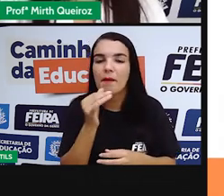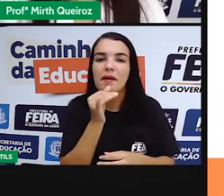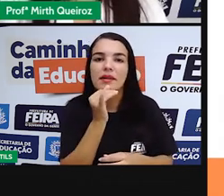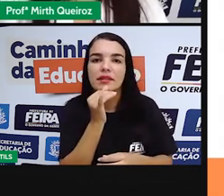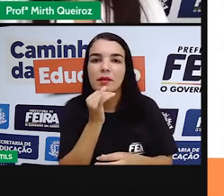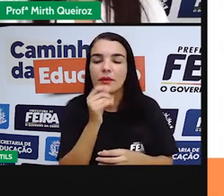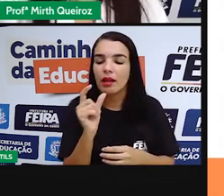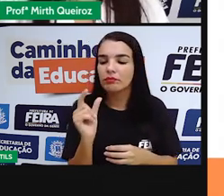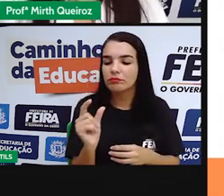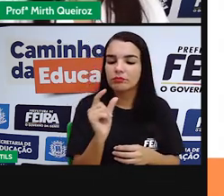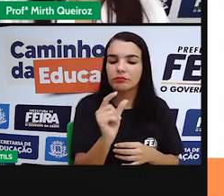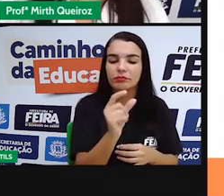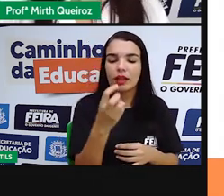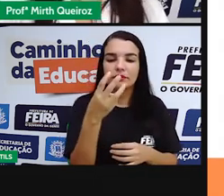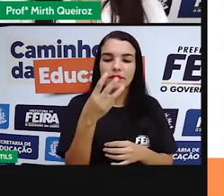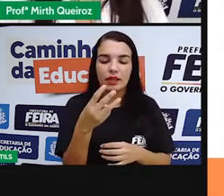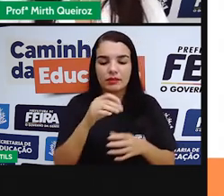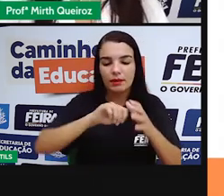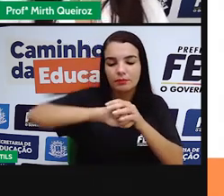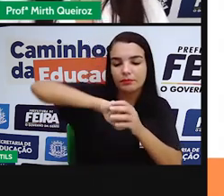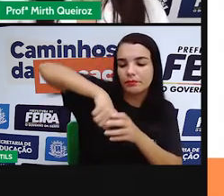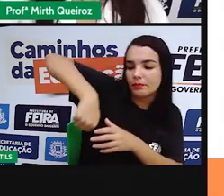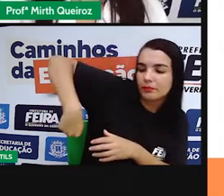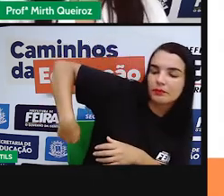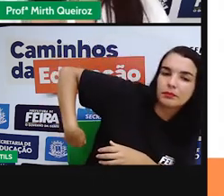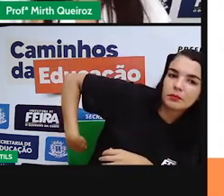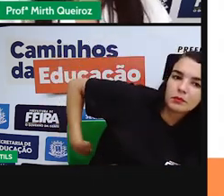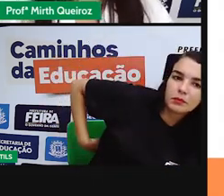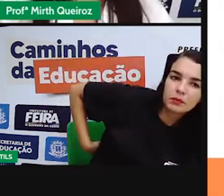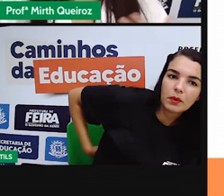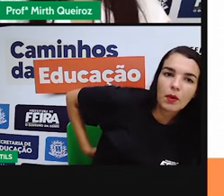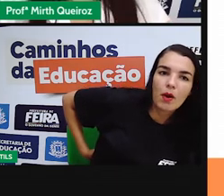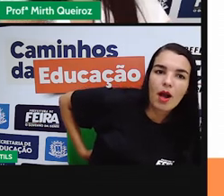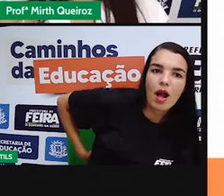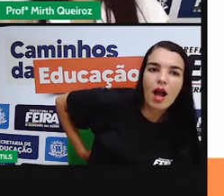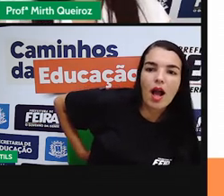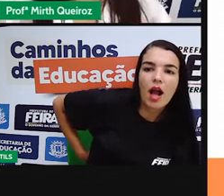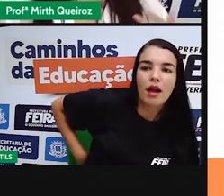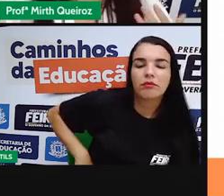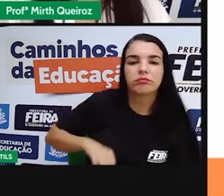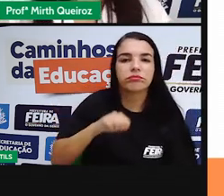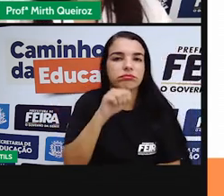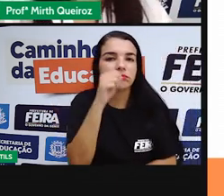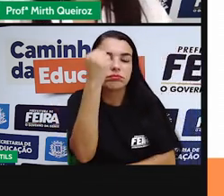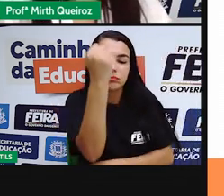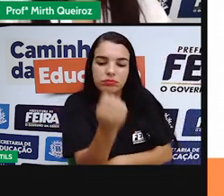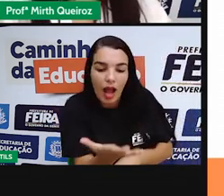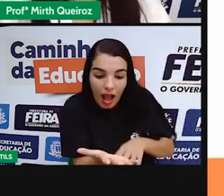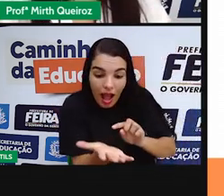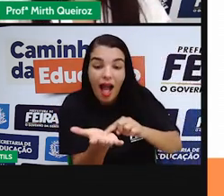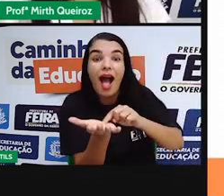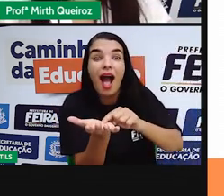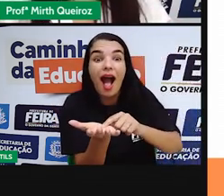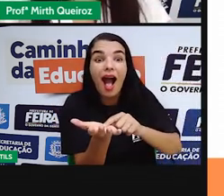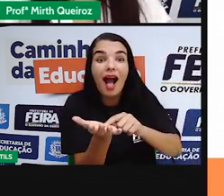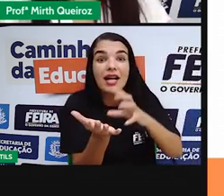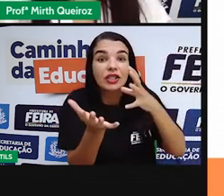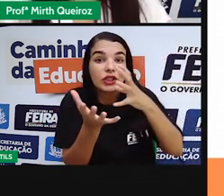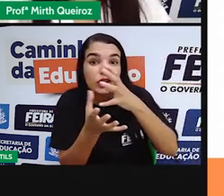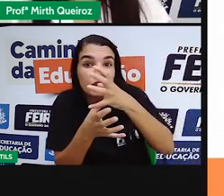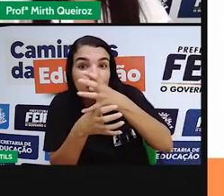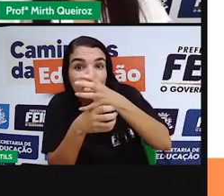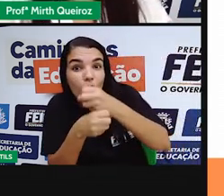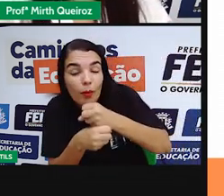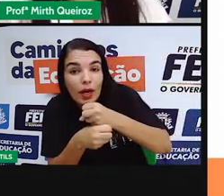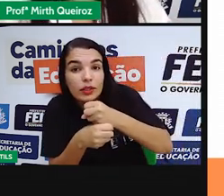3 palitinhos, e aí pode brincar 4, 5, quantas pessoas vocês